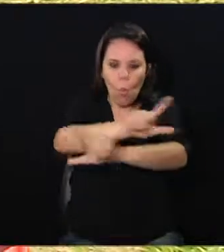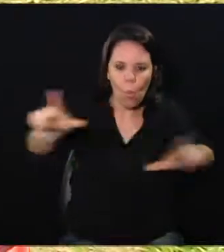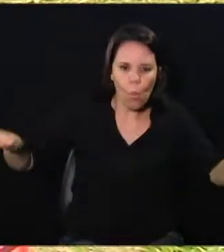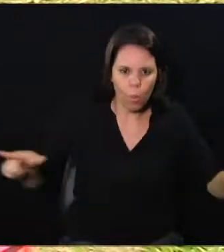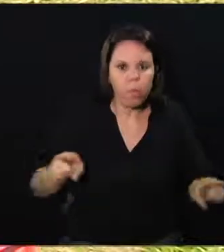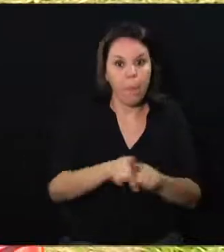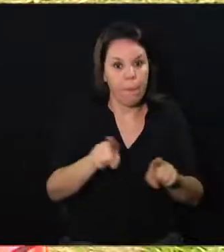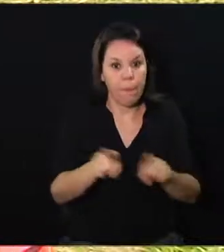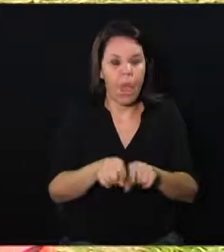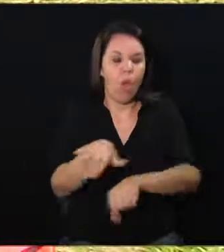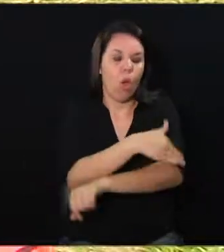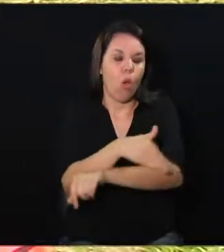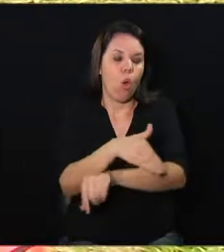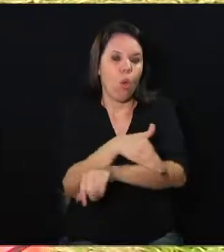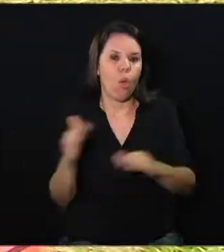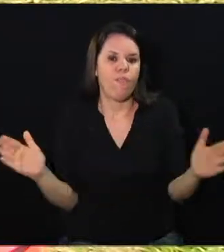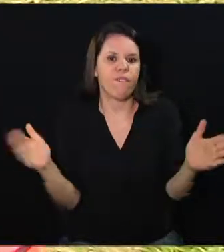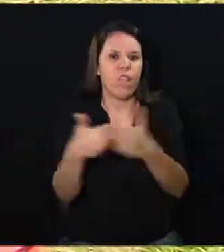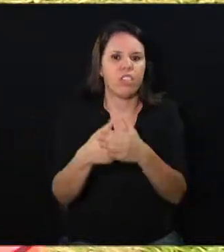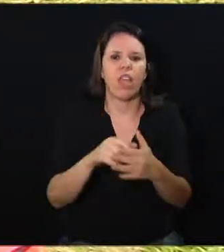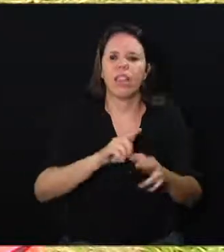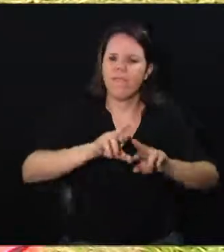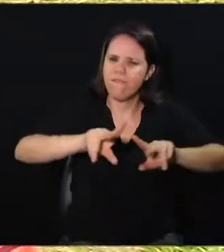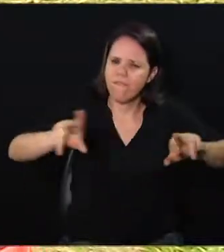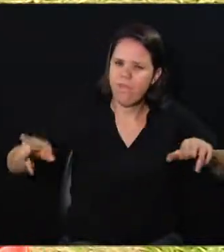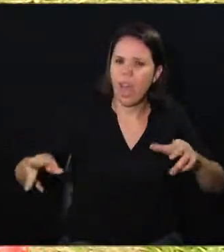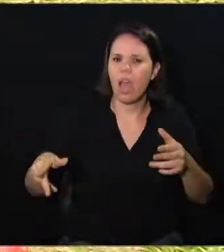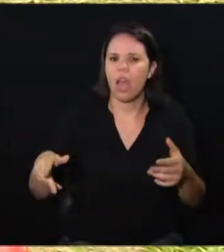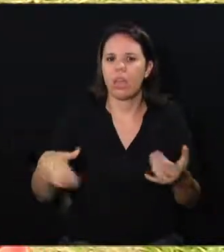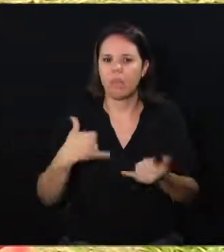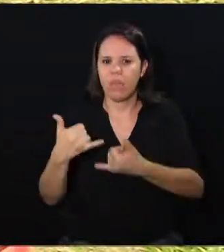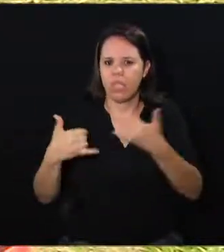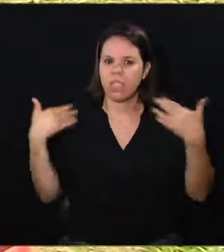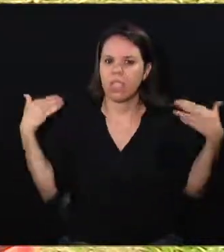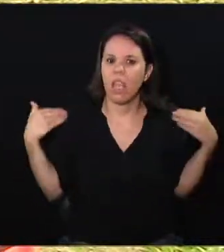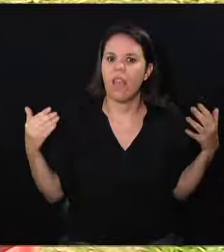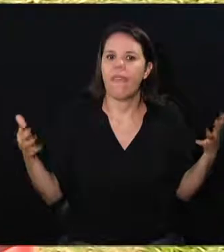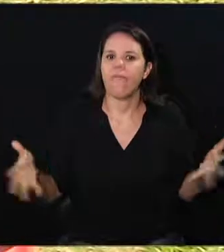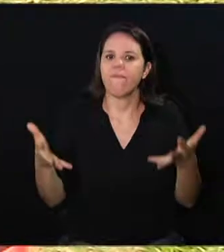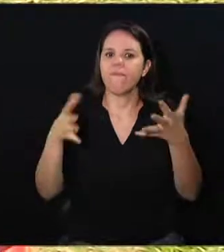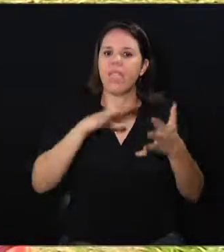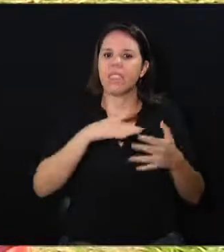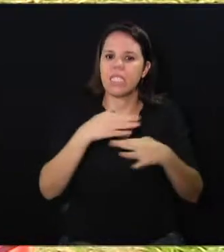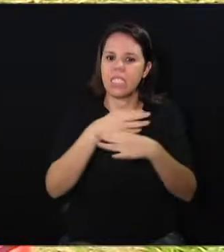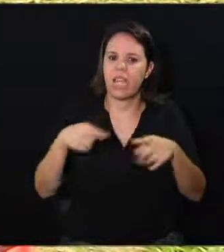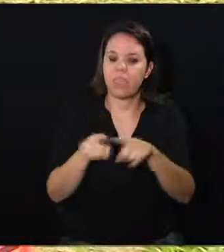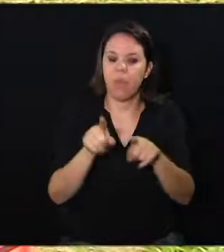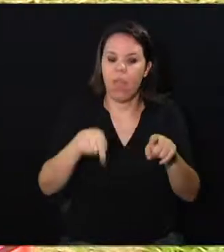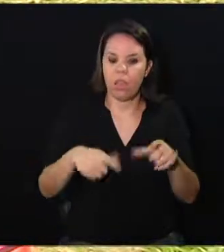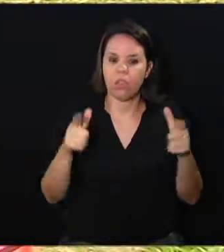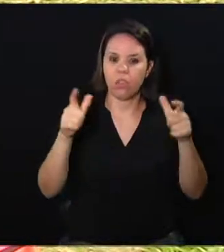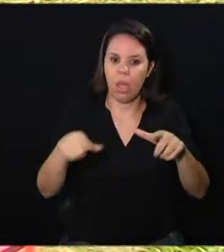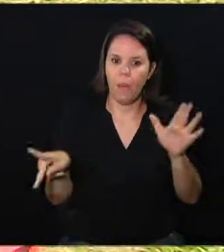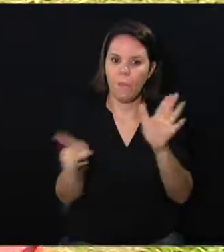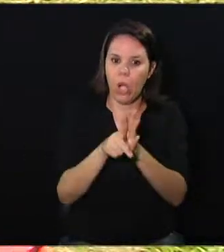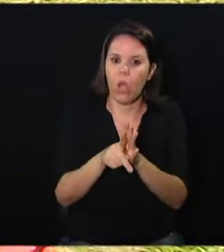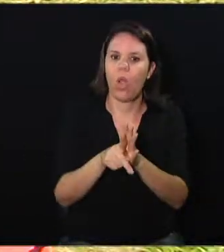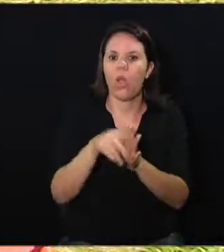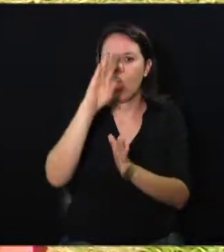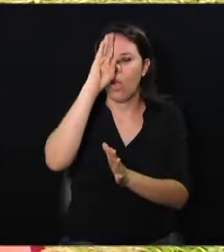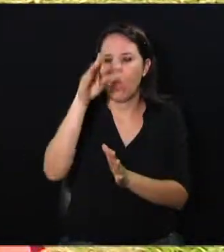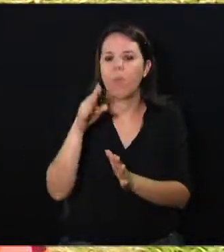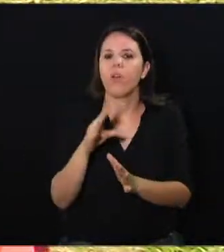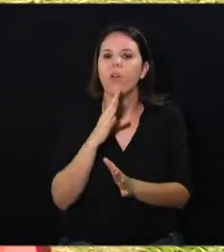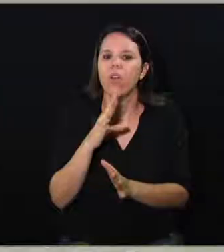de rua ideal. Existem vários passeios aí sendo promovidos em várias cidades e esses lugares são lugares essenciais para o